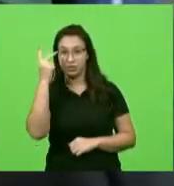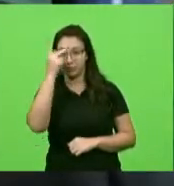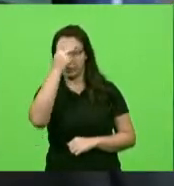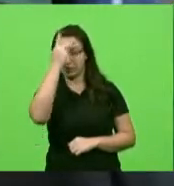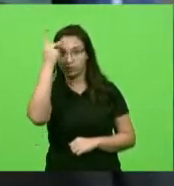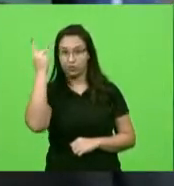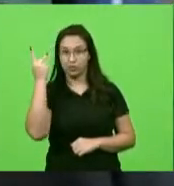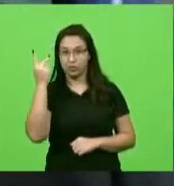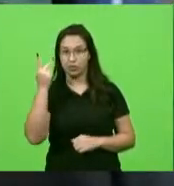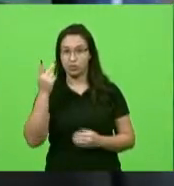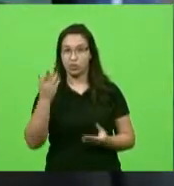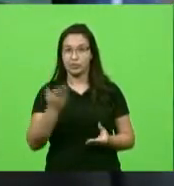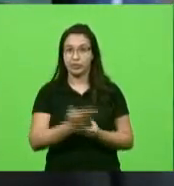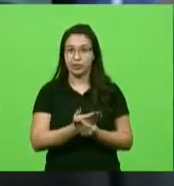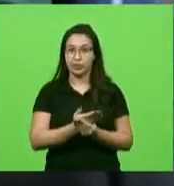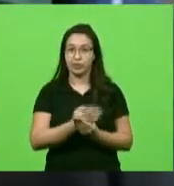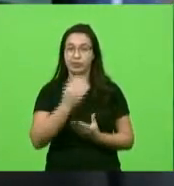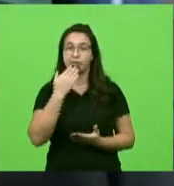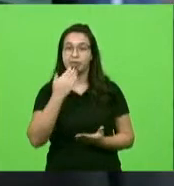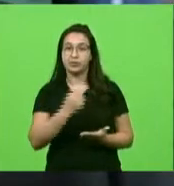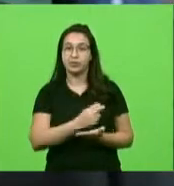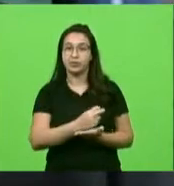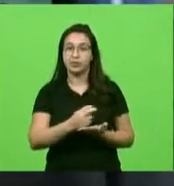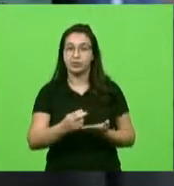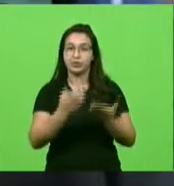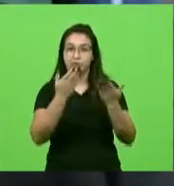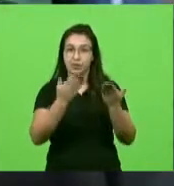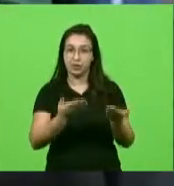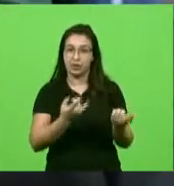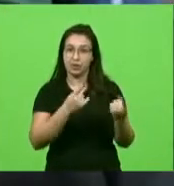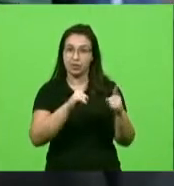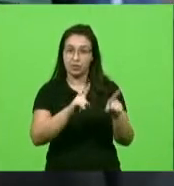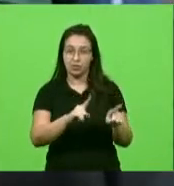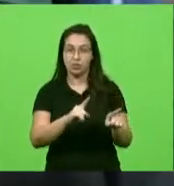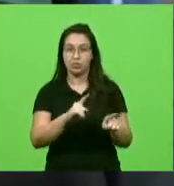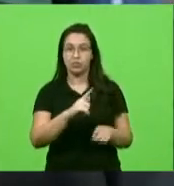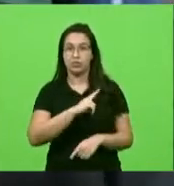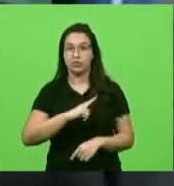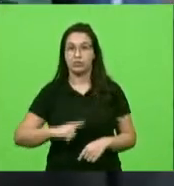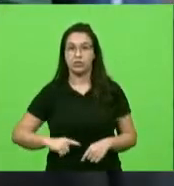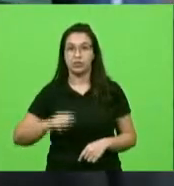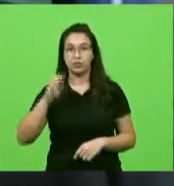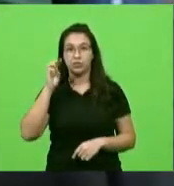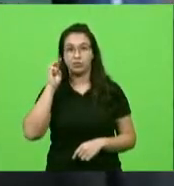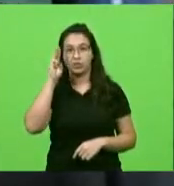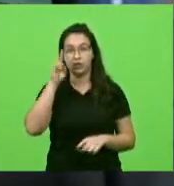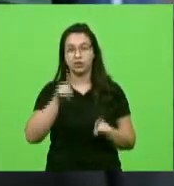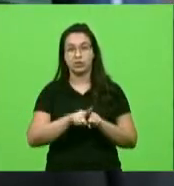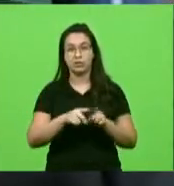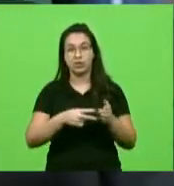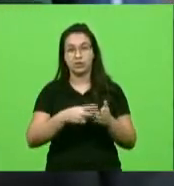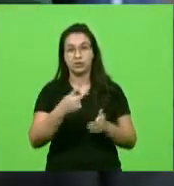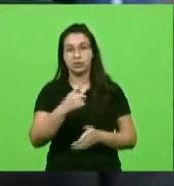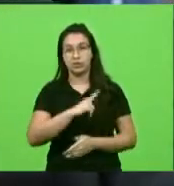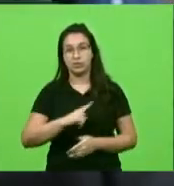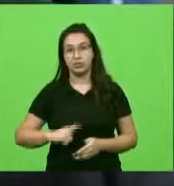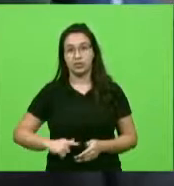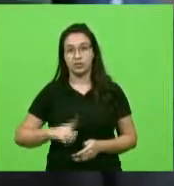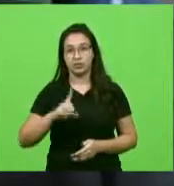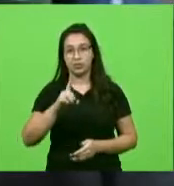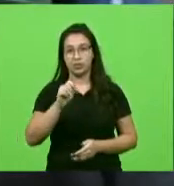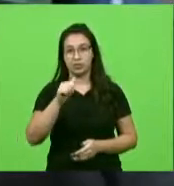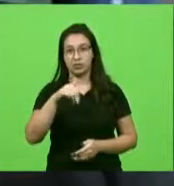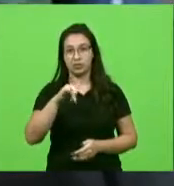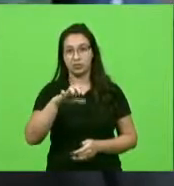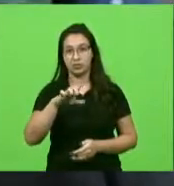protocolado o pedido de impeachment contra o governador Carlos Moisés da Silva e de sua vice-governadora Daniela Raia. Conforme